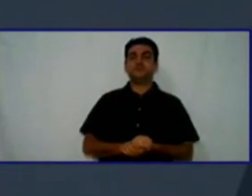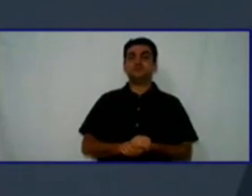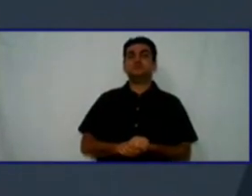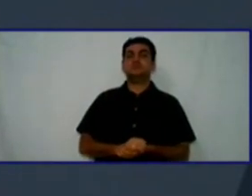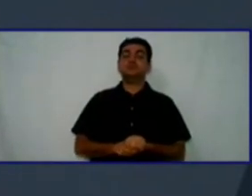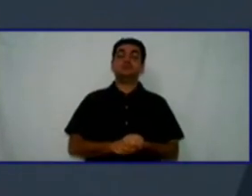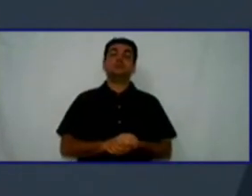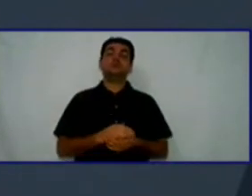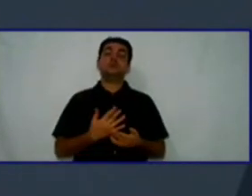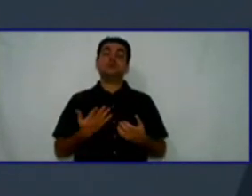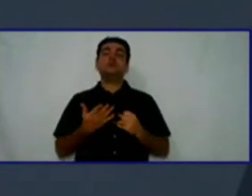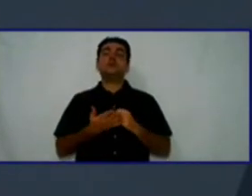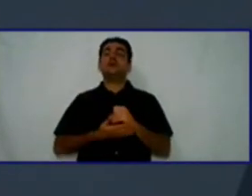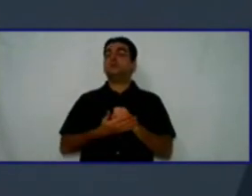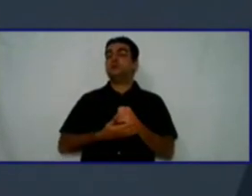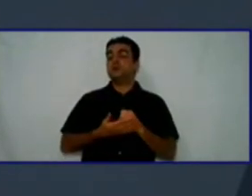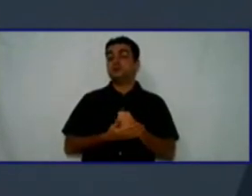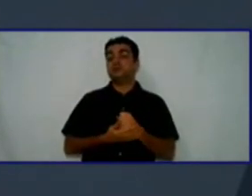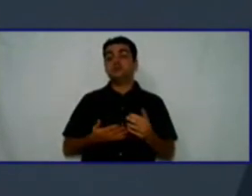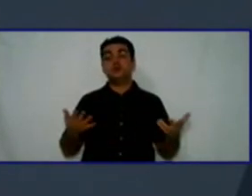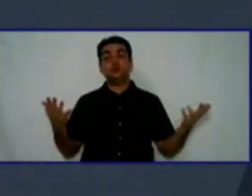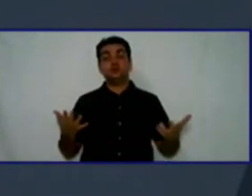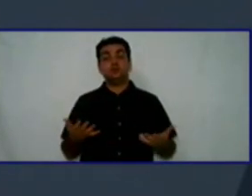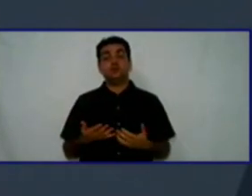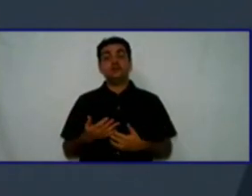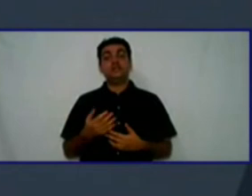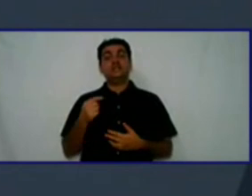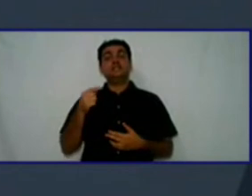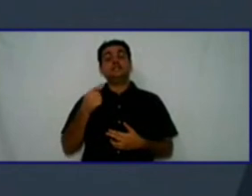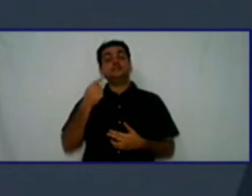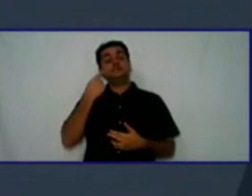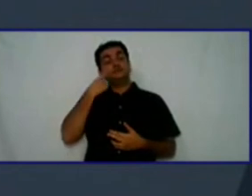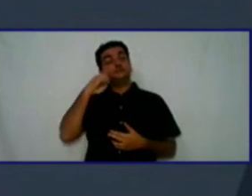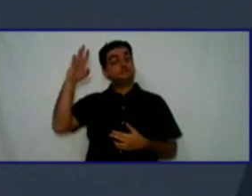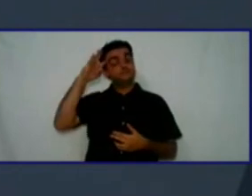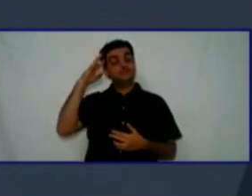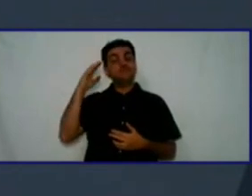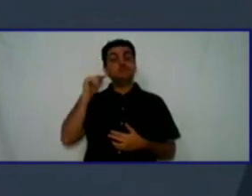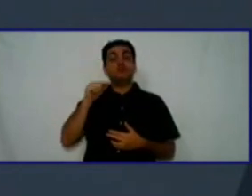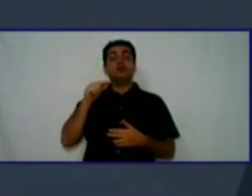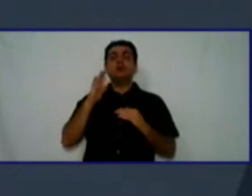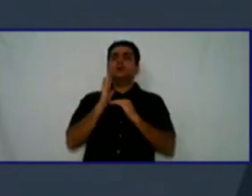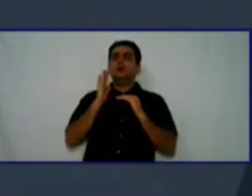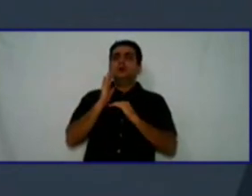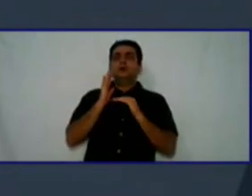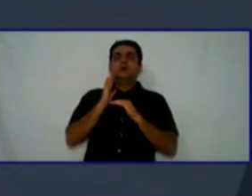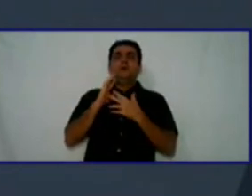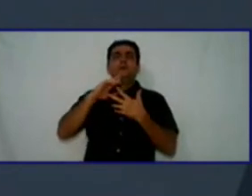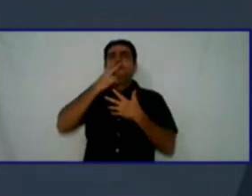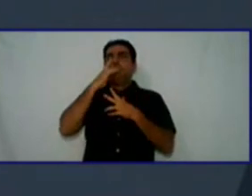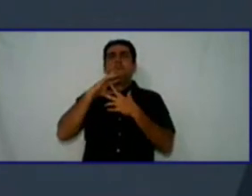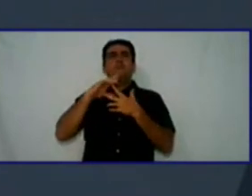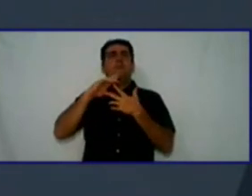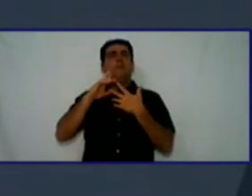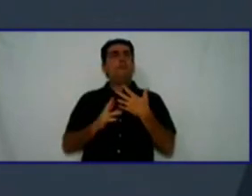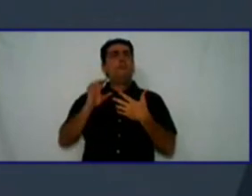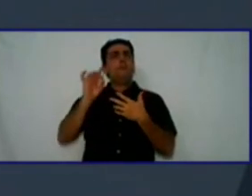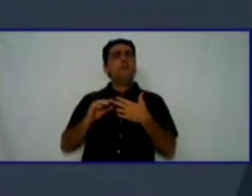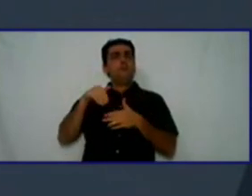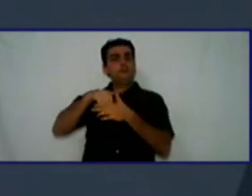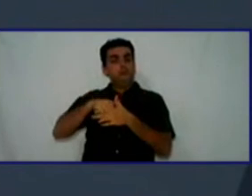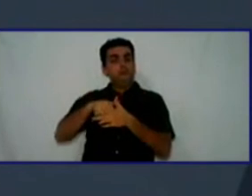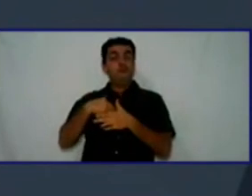está nos fundamentos desta apreciação, deste último recurso especial eleitoral ao